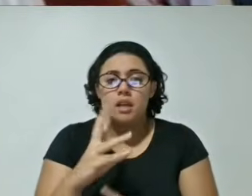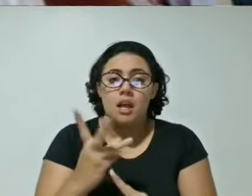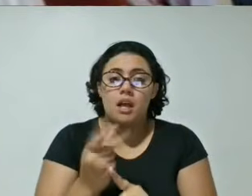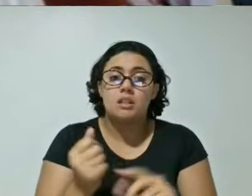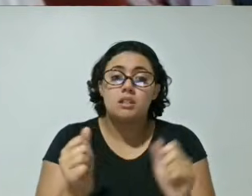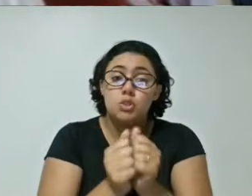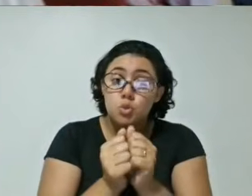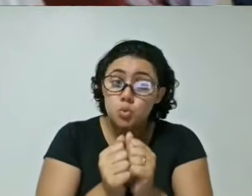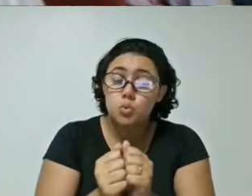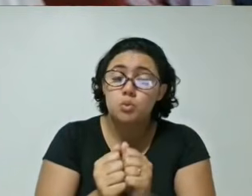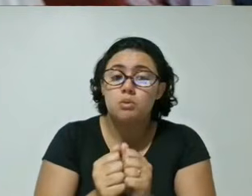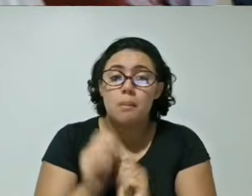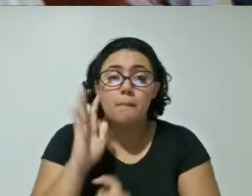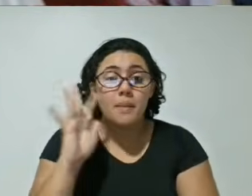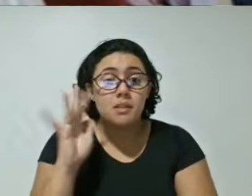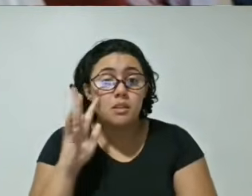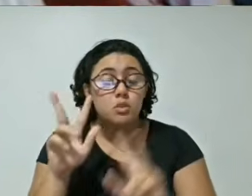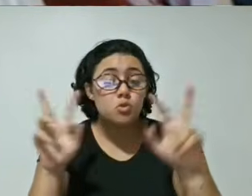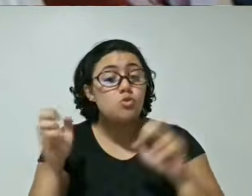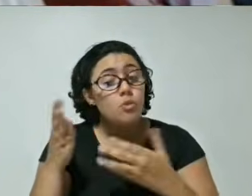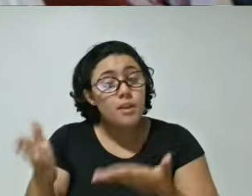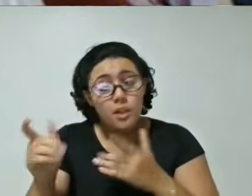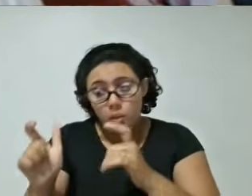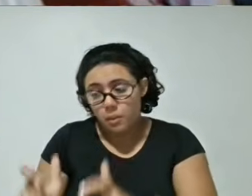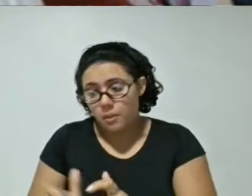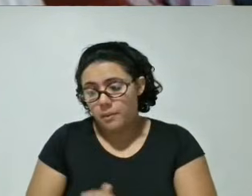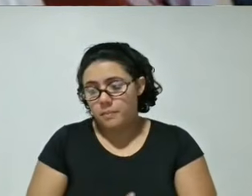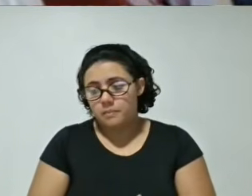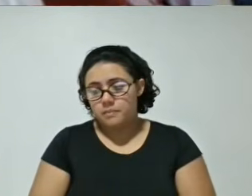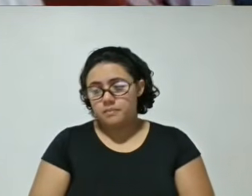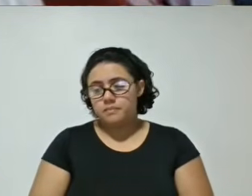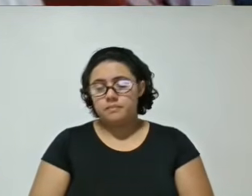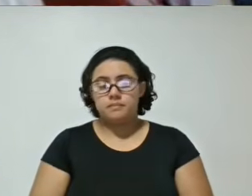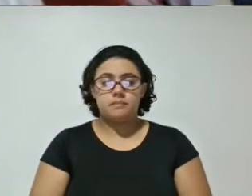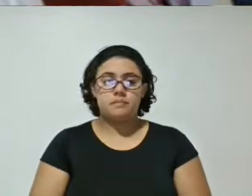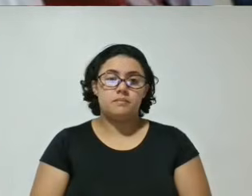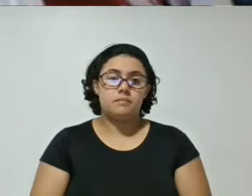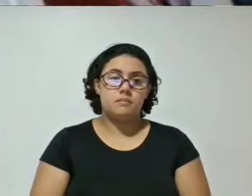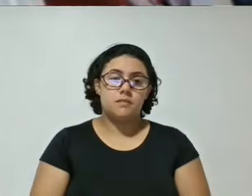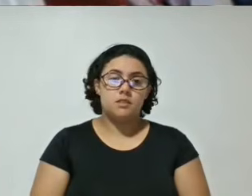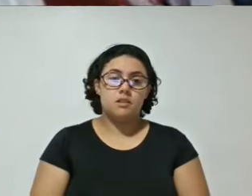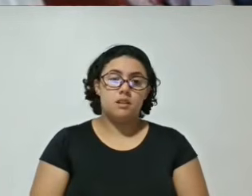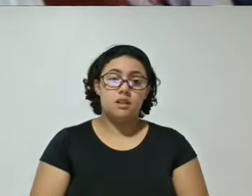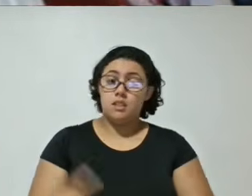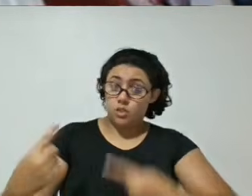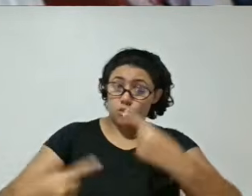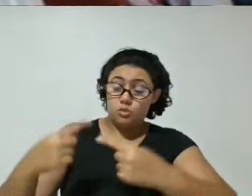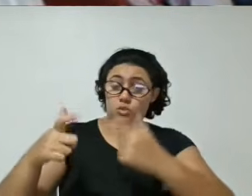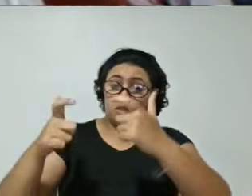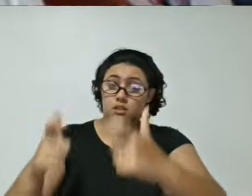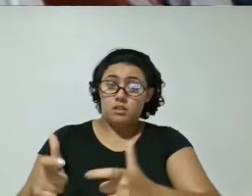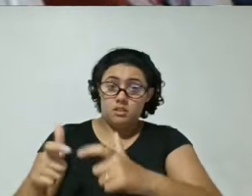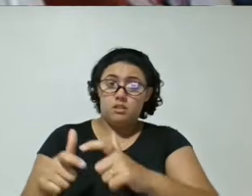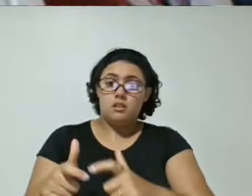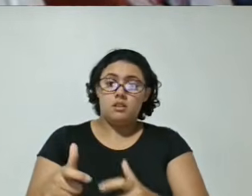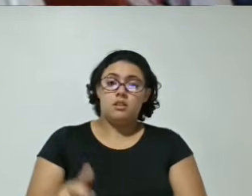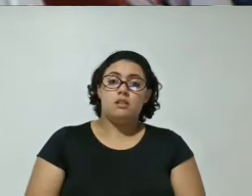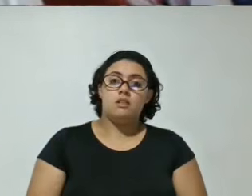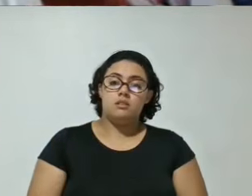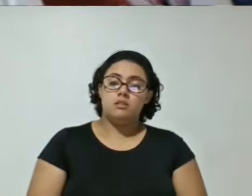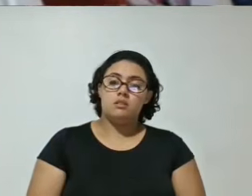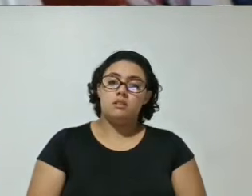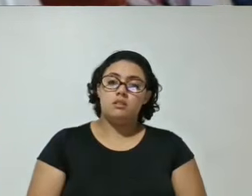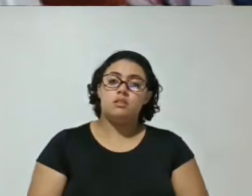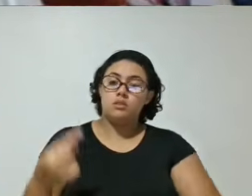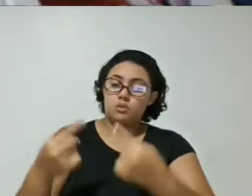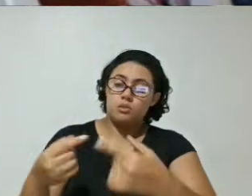juntos, pensando sobre aquele lugar. Discutindo sobre as ações, sobre o futuro, sobre o presente e o